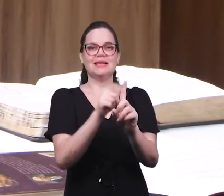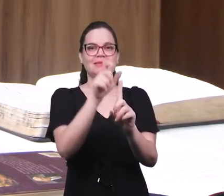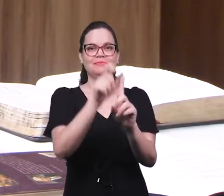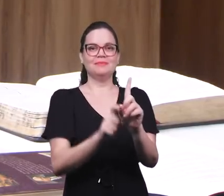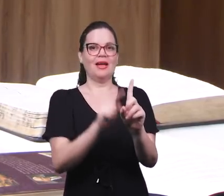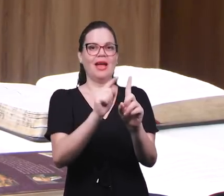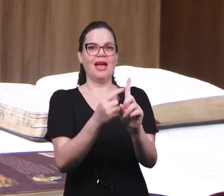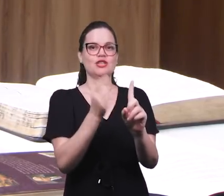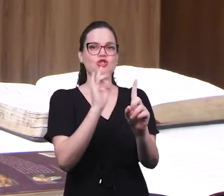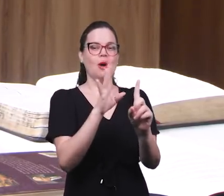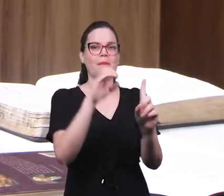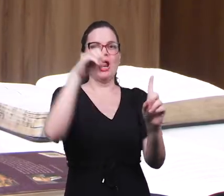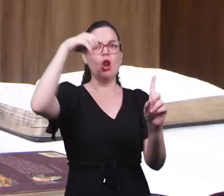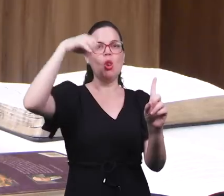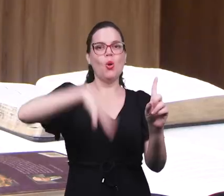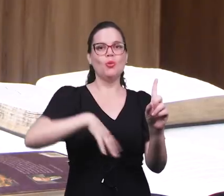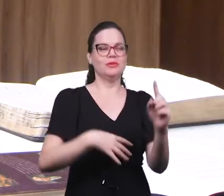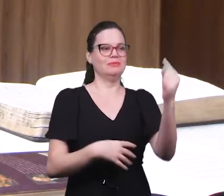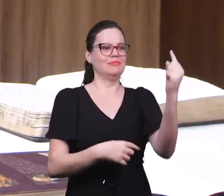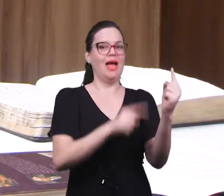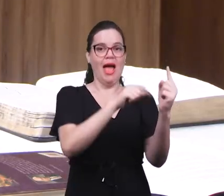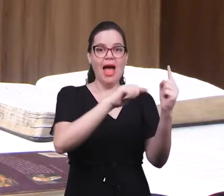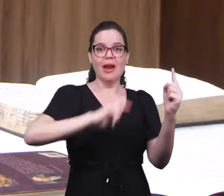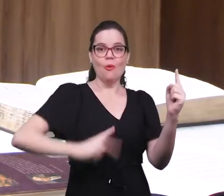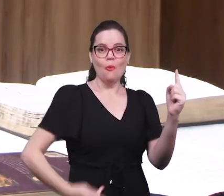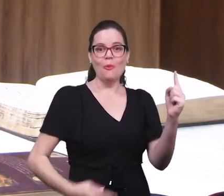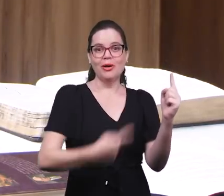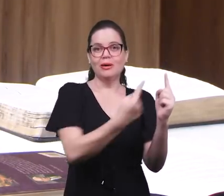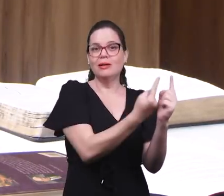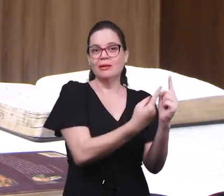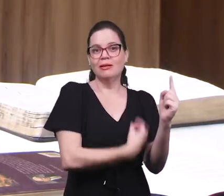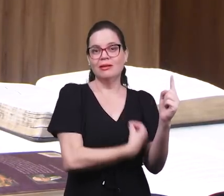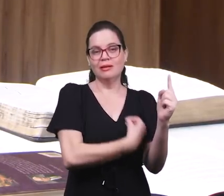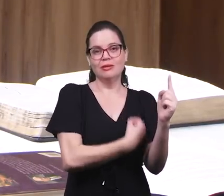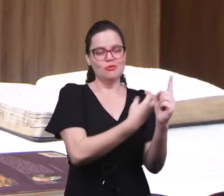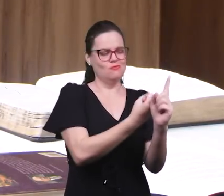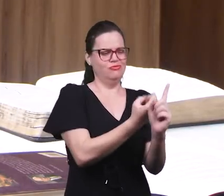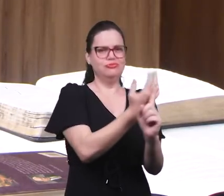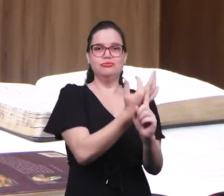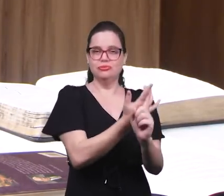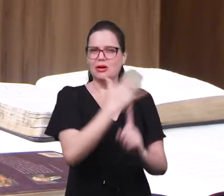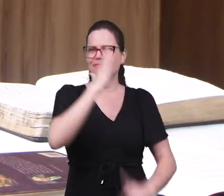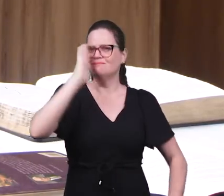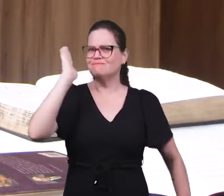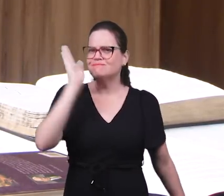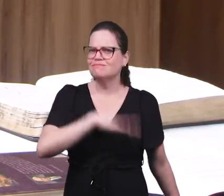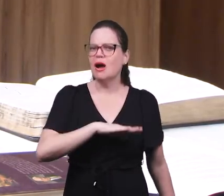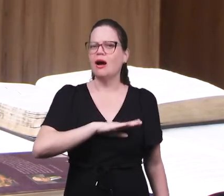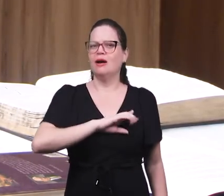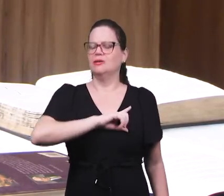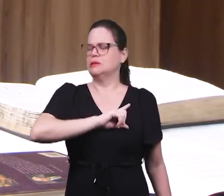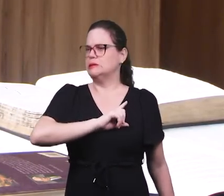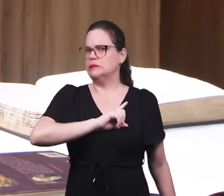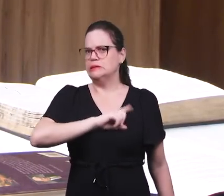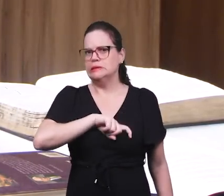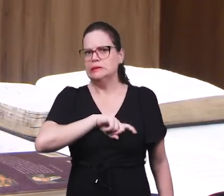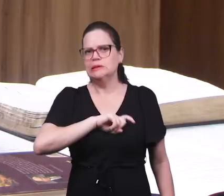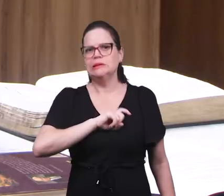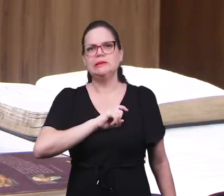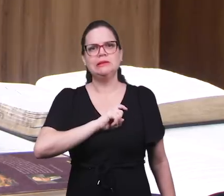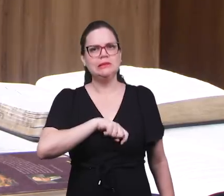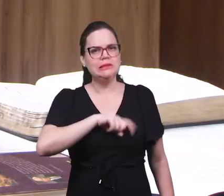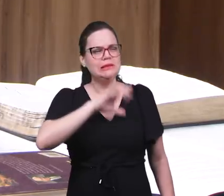foram muitos cristãos torturados no tempo de Nero, e a crueldade estava com ele mesmo, ele era